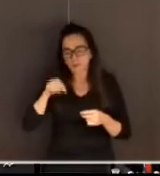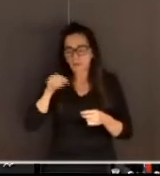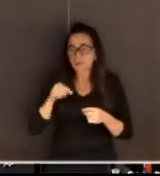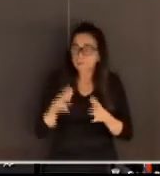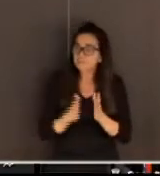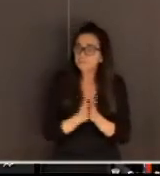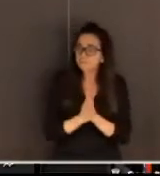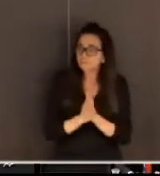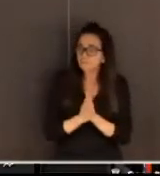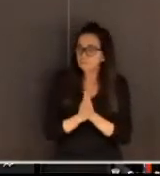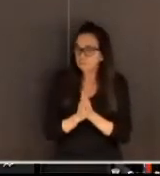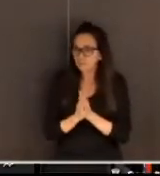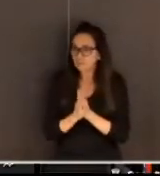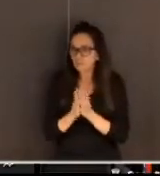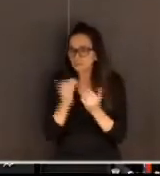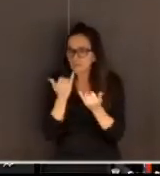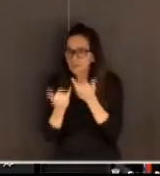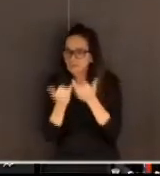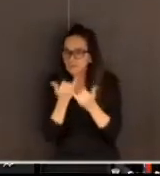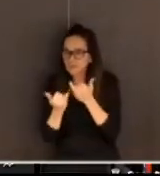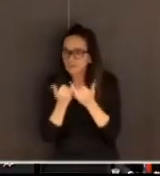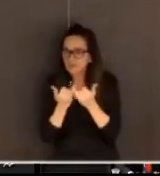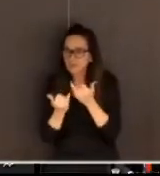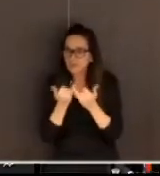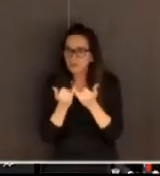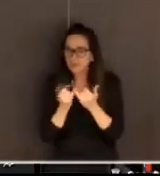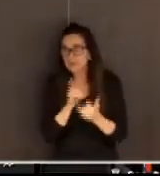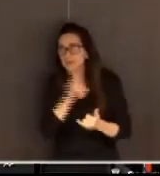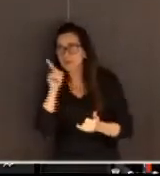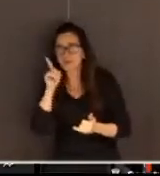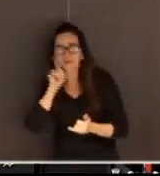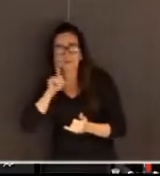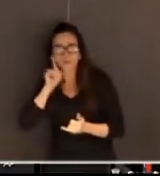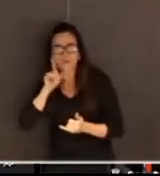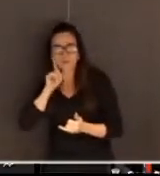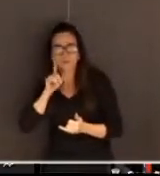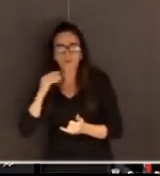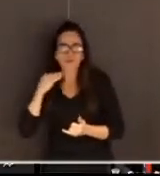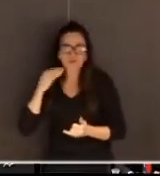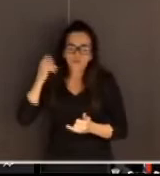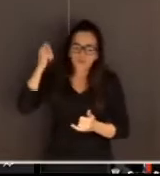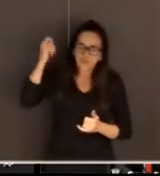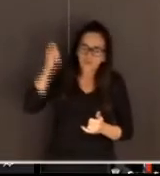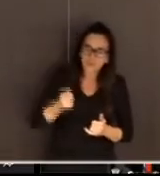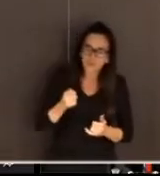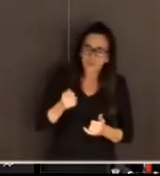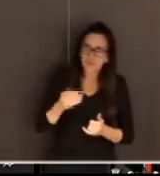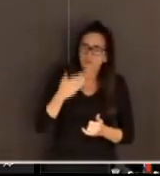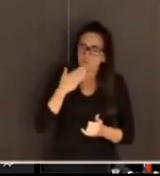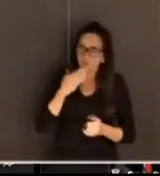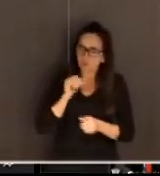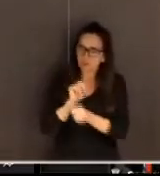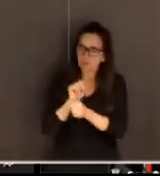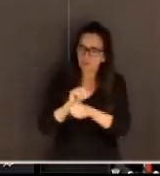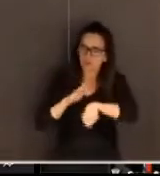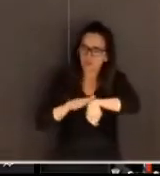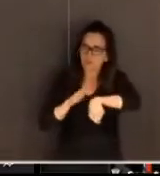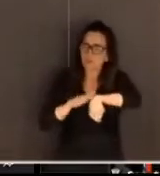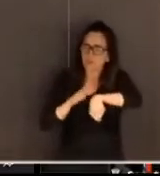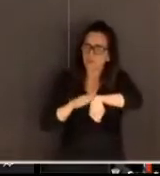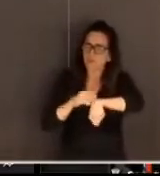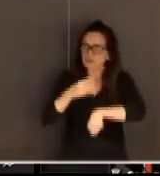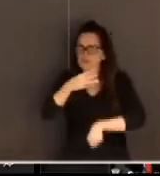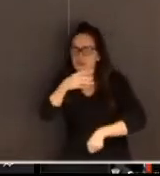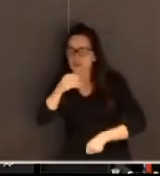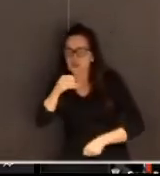a similaridade do que ocorre no sistema anglo-americano, o juiz pode suspender o julgamento pelo prazo de 30 minutos,